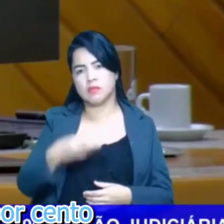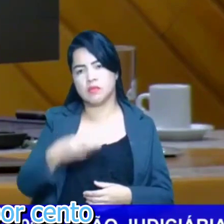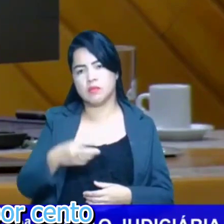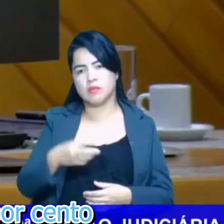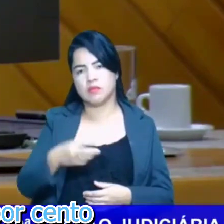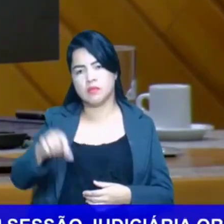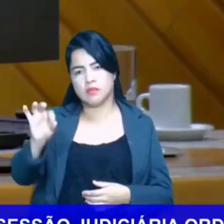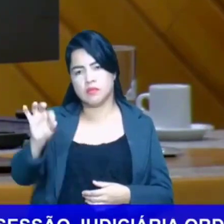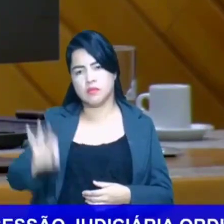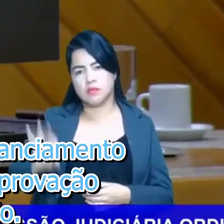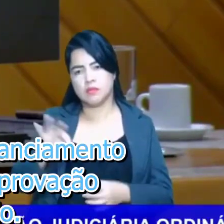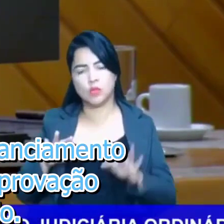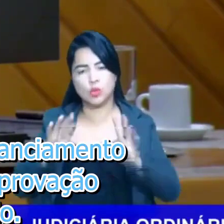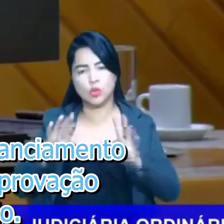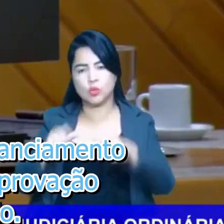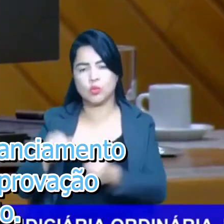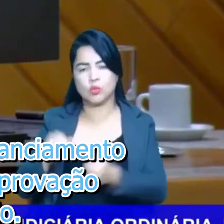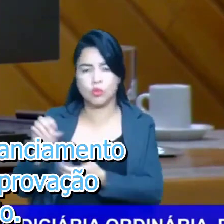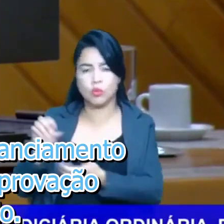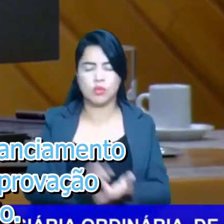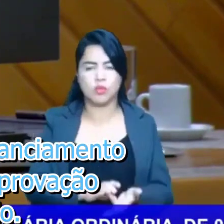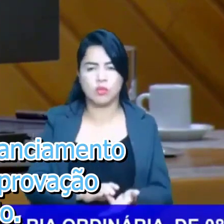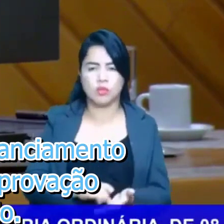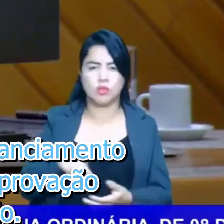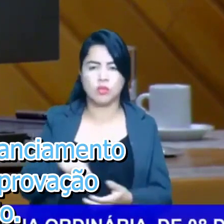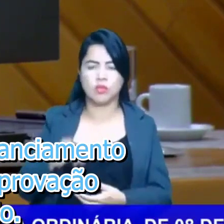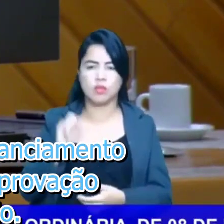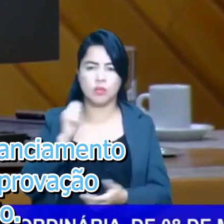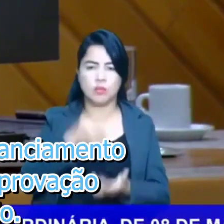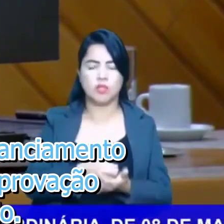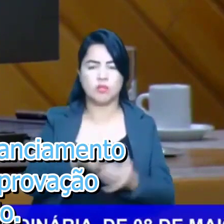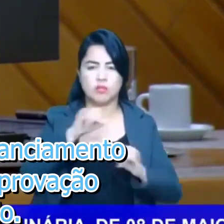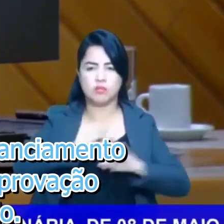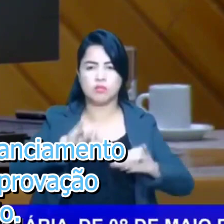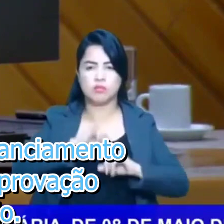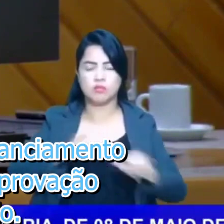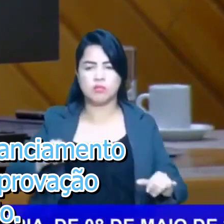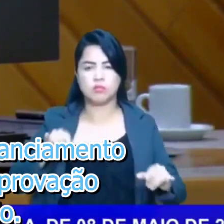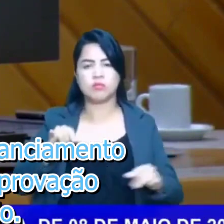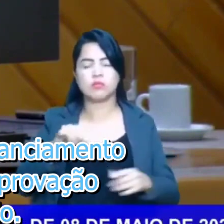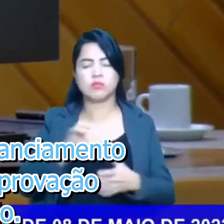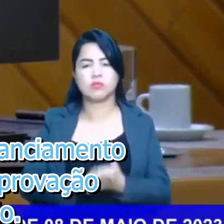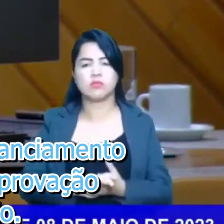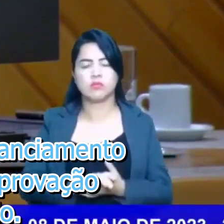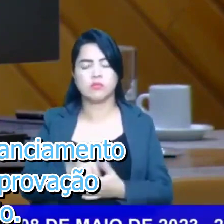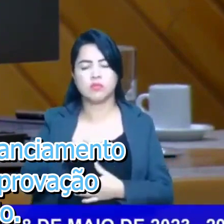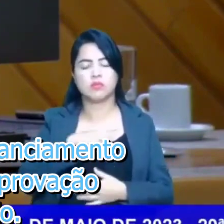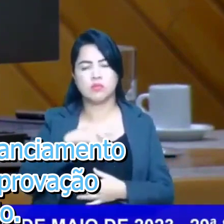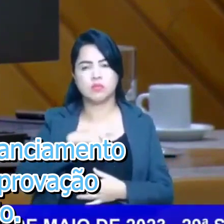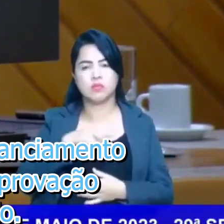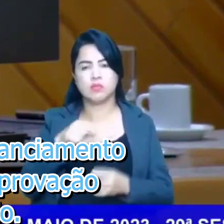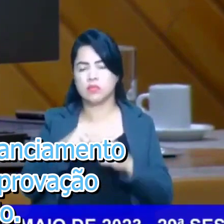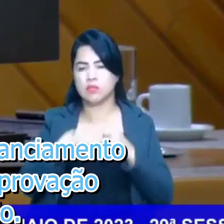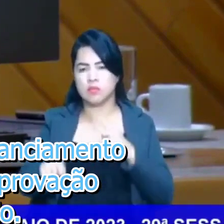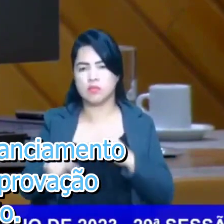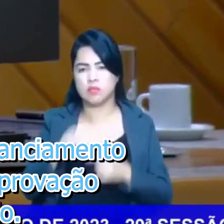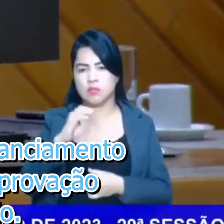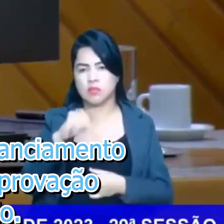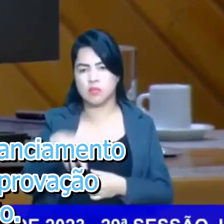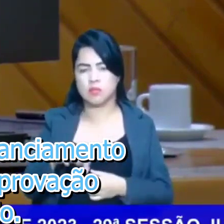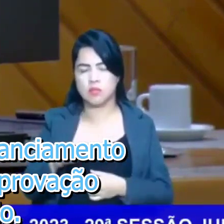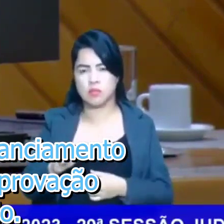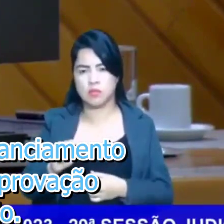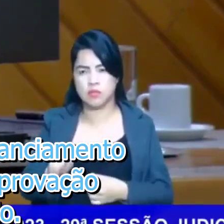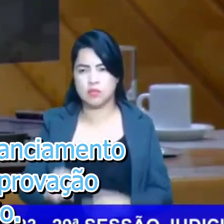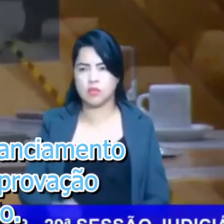43,39% do total de recursos recebidos pelo Fundo Especial de Financiamento de Campanha. Em razão disso, se manifestou pela desaprovação das contas.